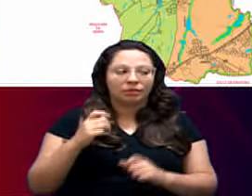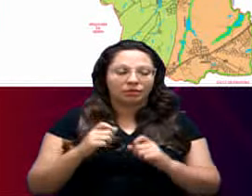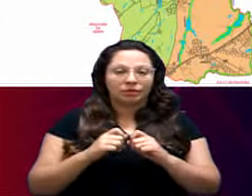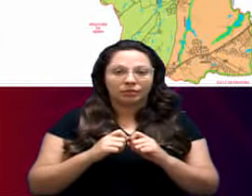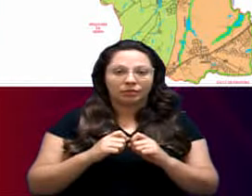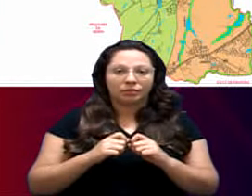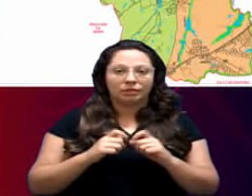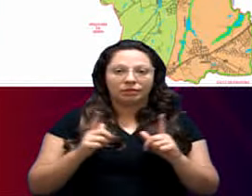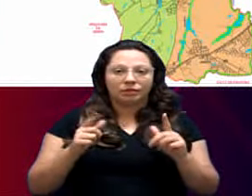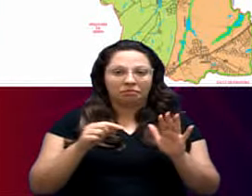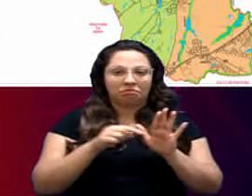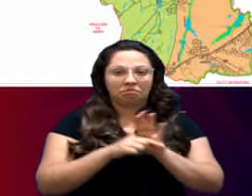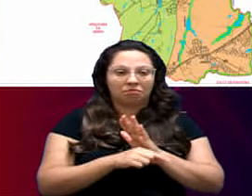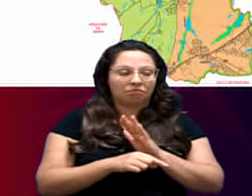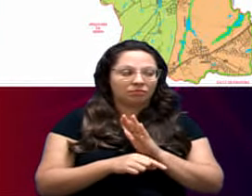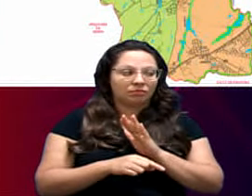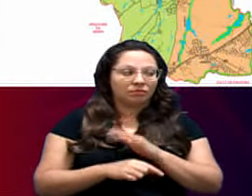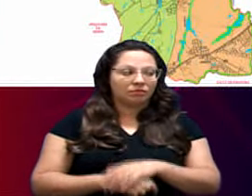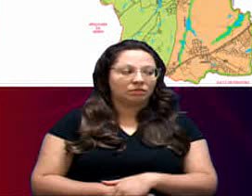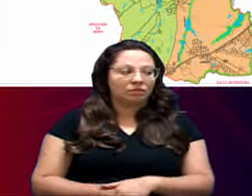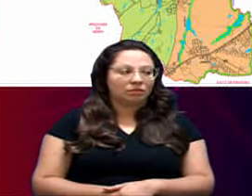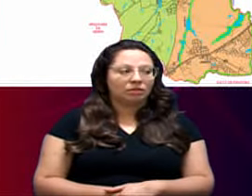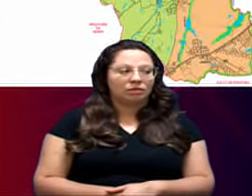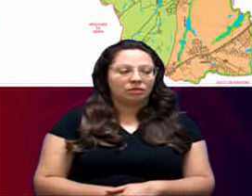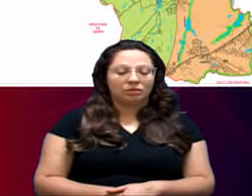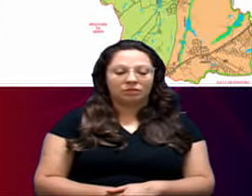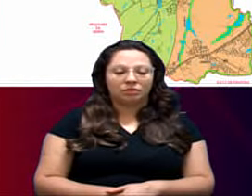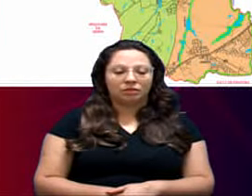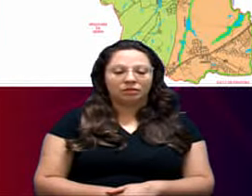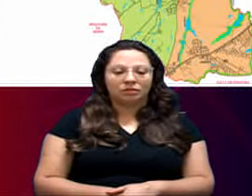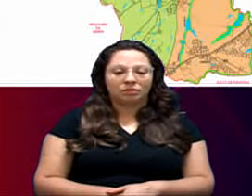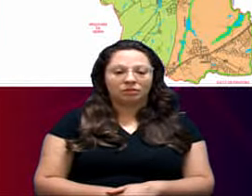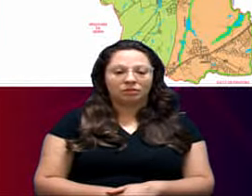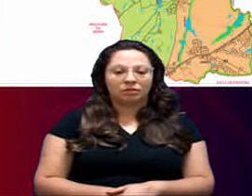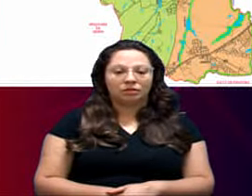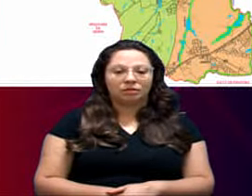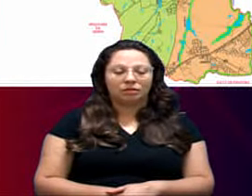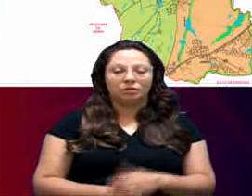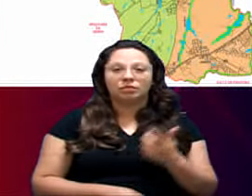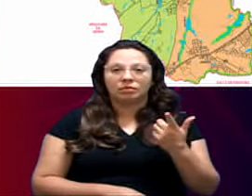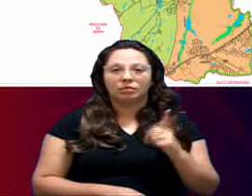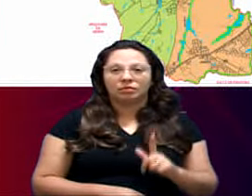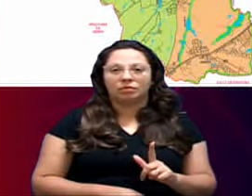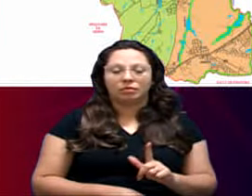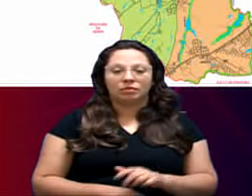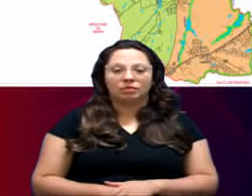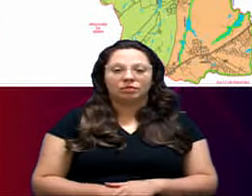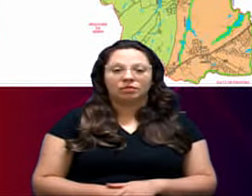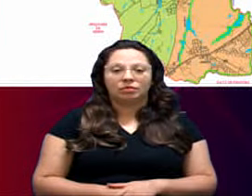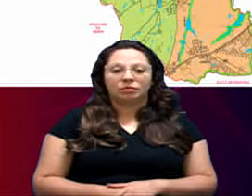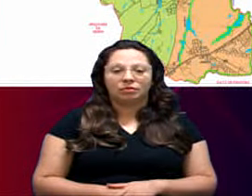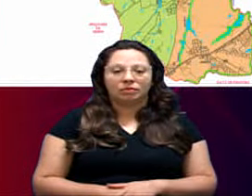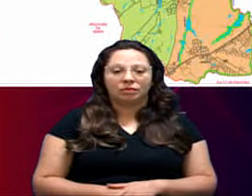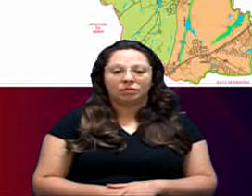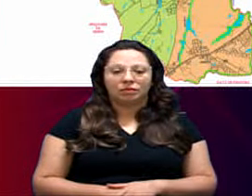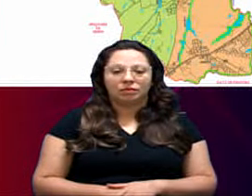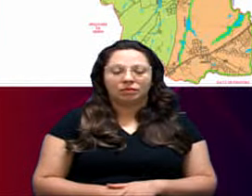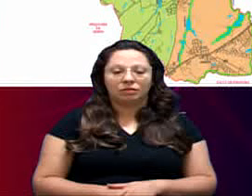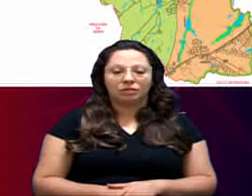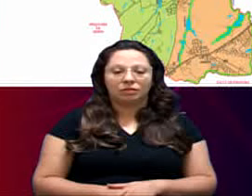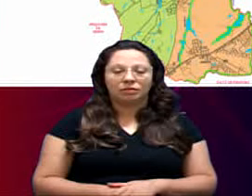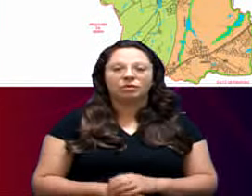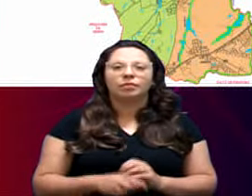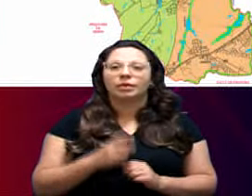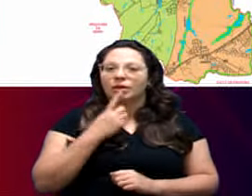no na tela Mas eh e os o os traçados em